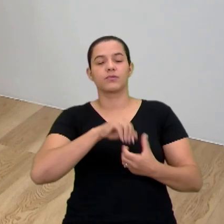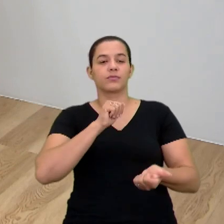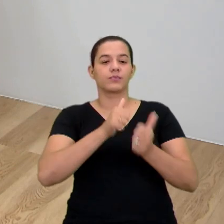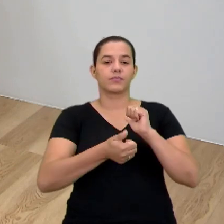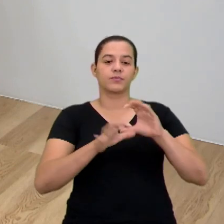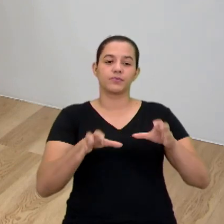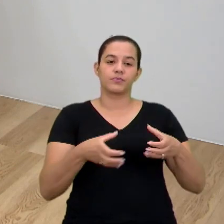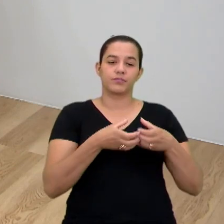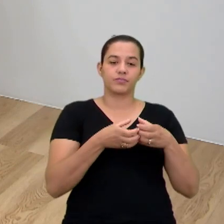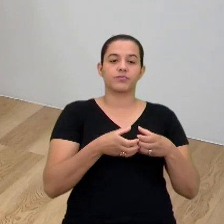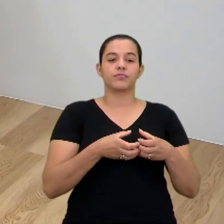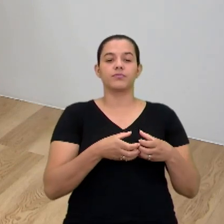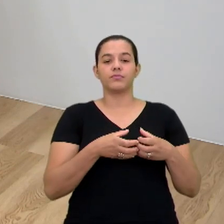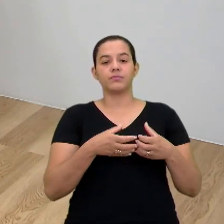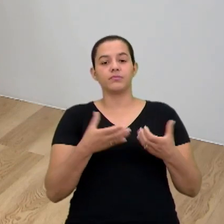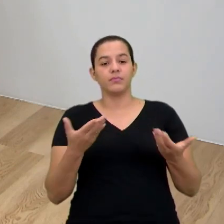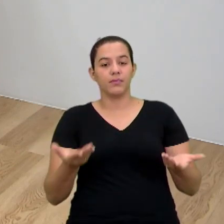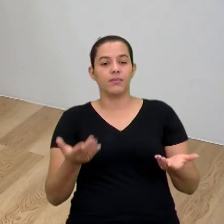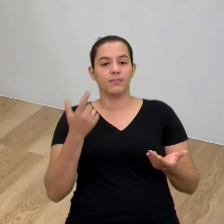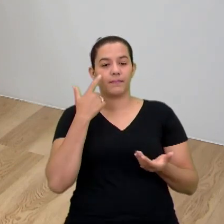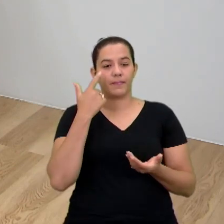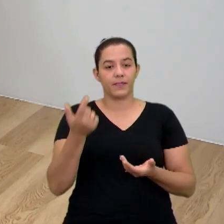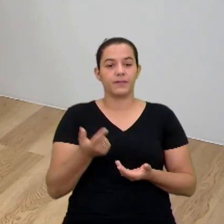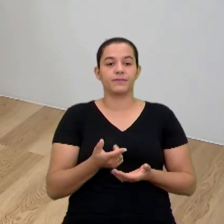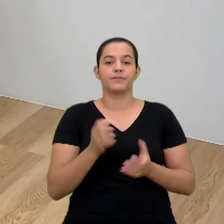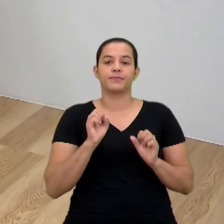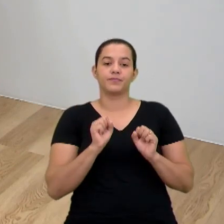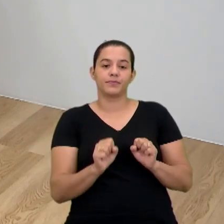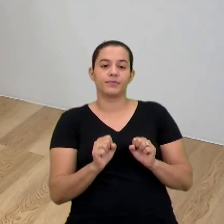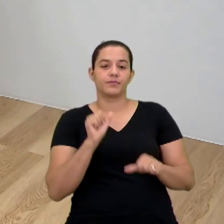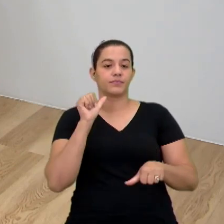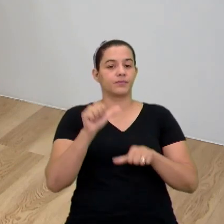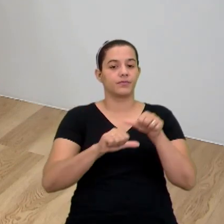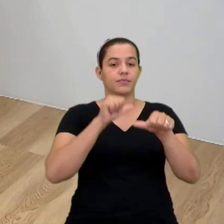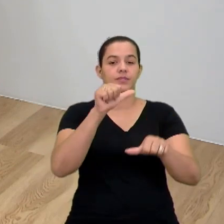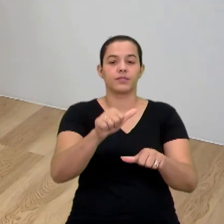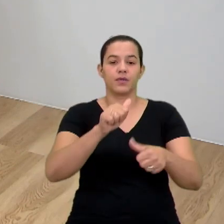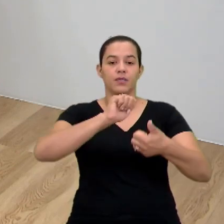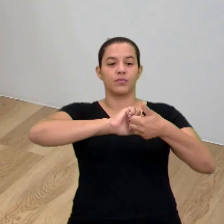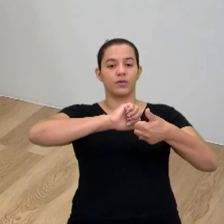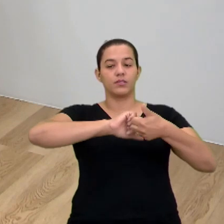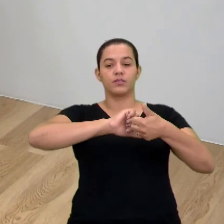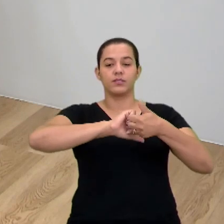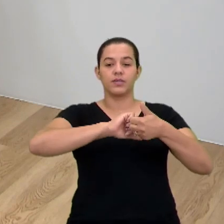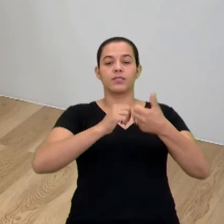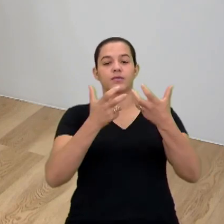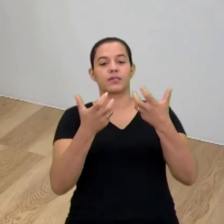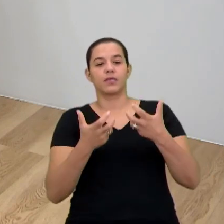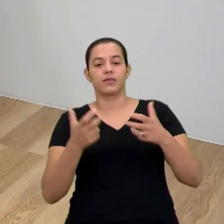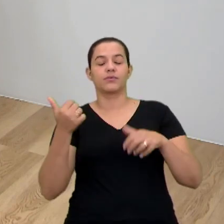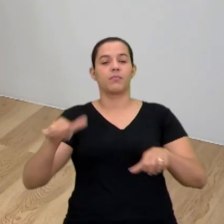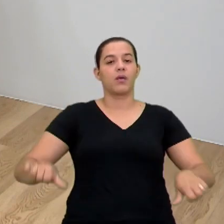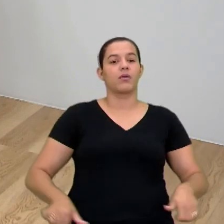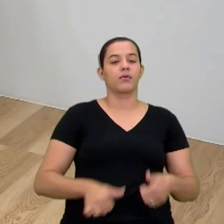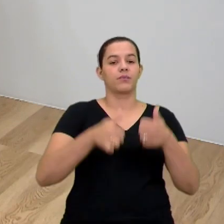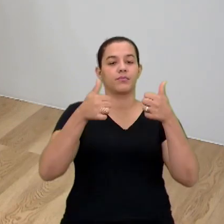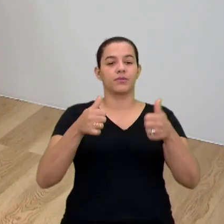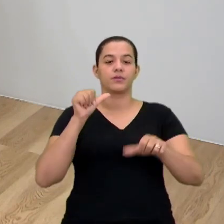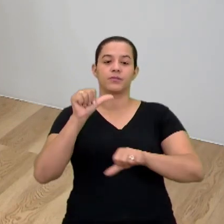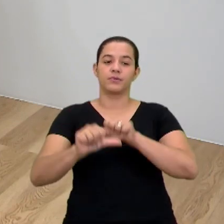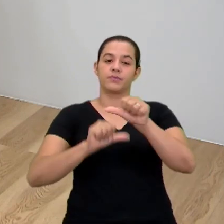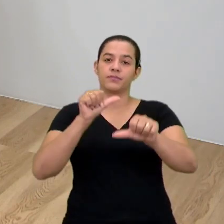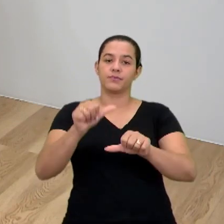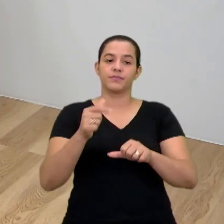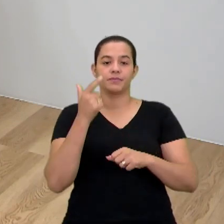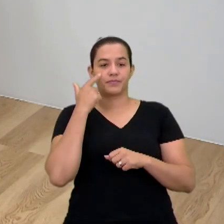que a matéria, a gente pegou uma matéria que pode ter sido atualizada já. Sim. Esperamos que as coisas estejam mudando, mas temos